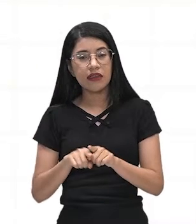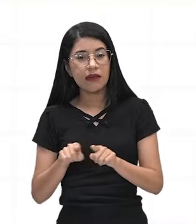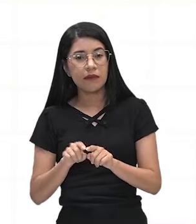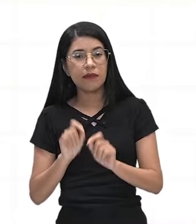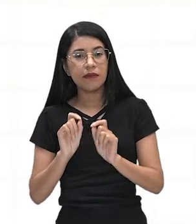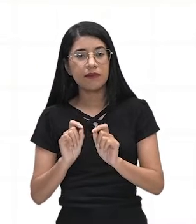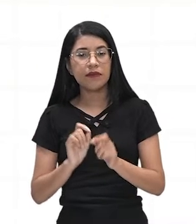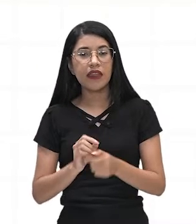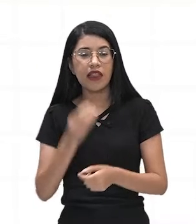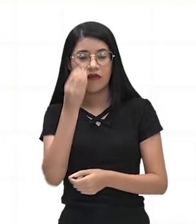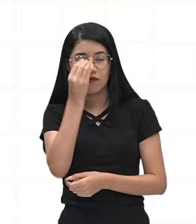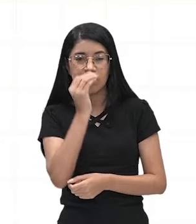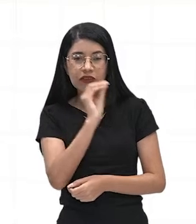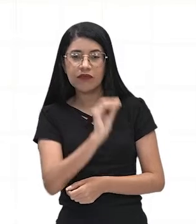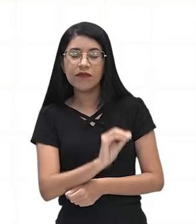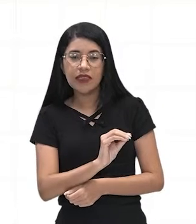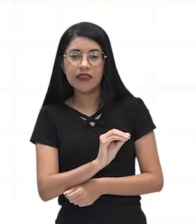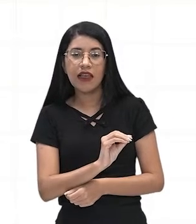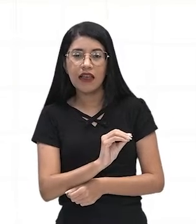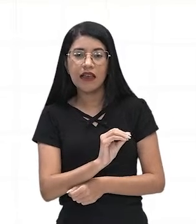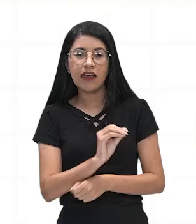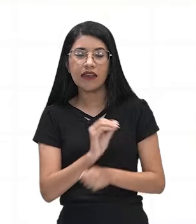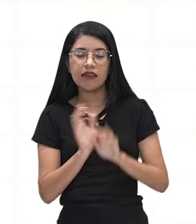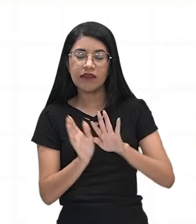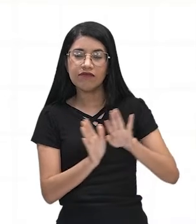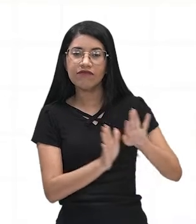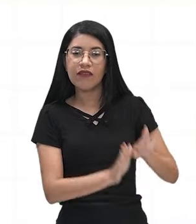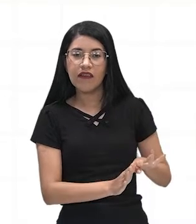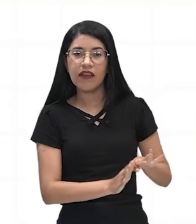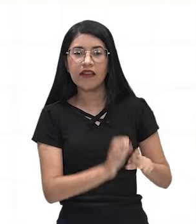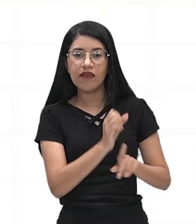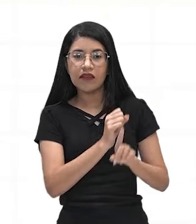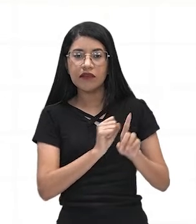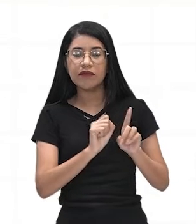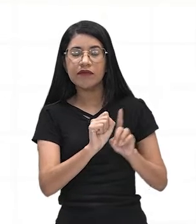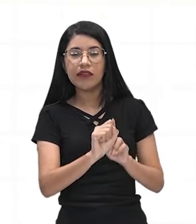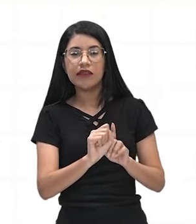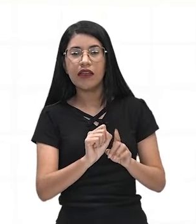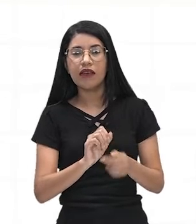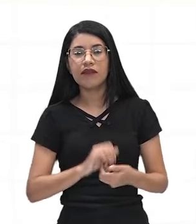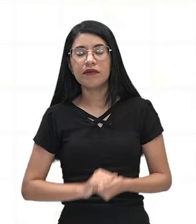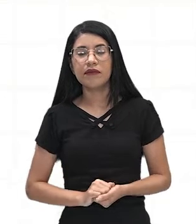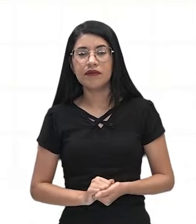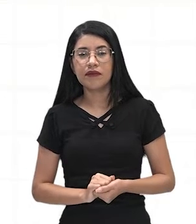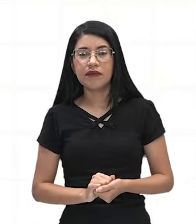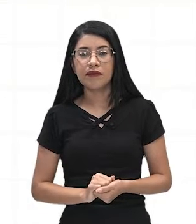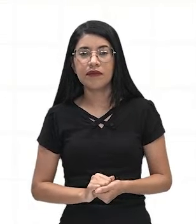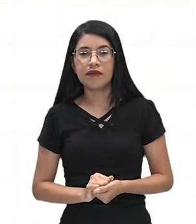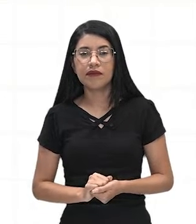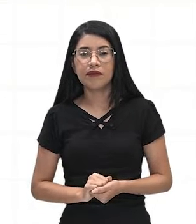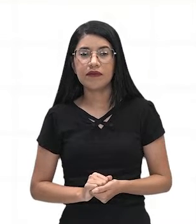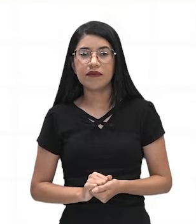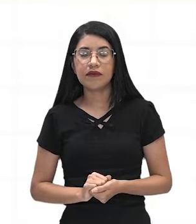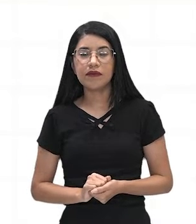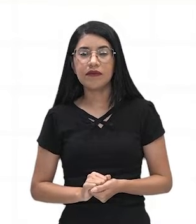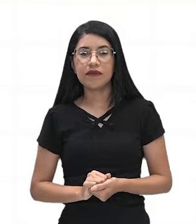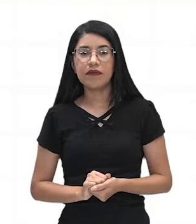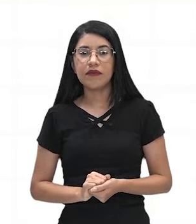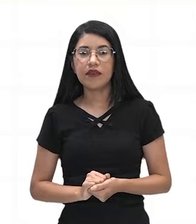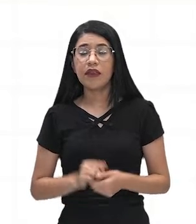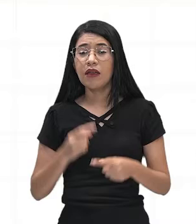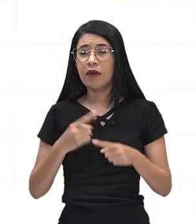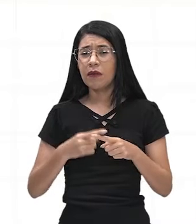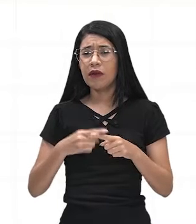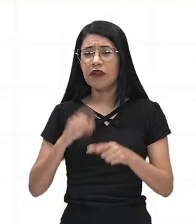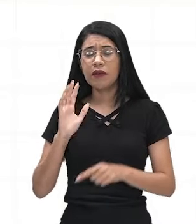foram ignoradas ali, deixadas de lado as suas contribuições ao longo da história. Sabe por